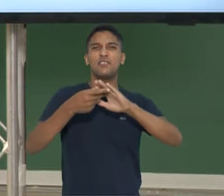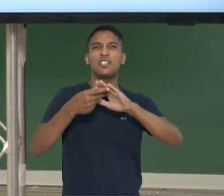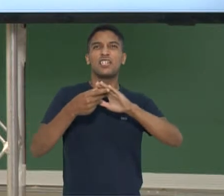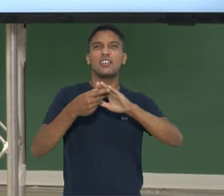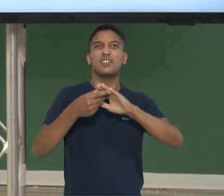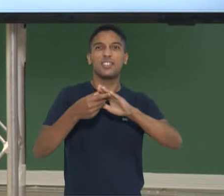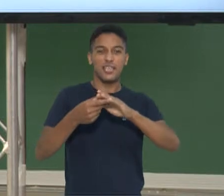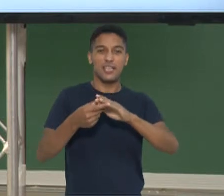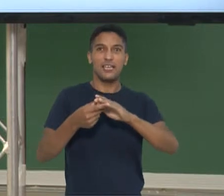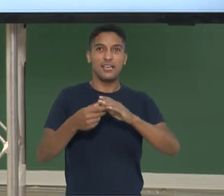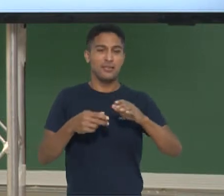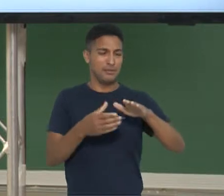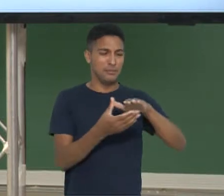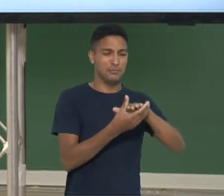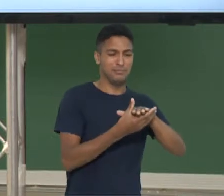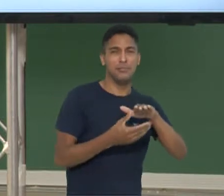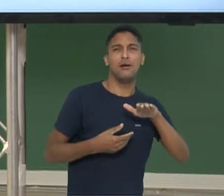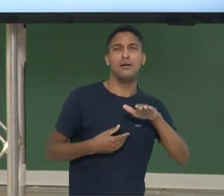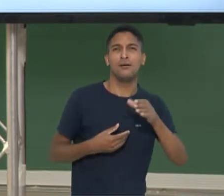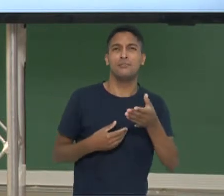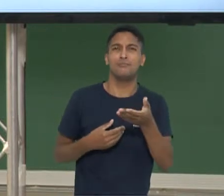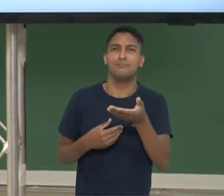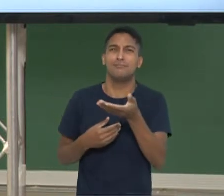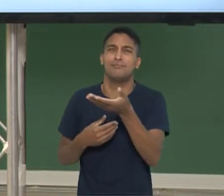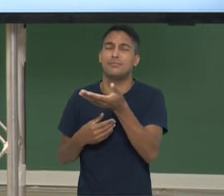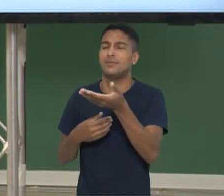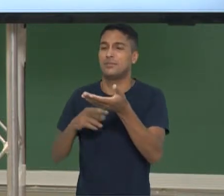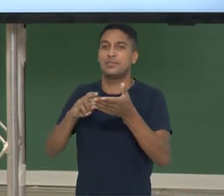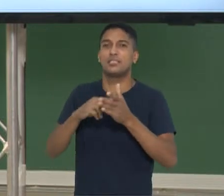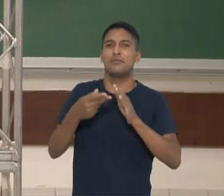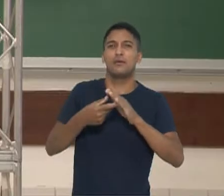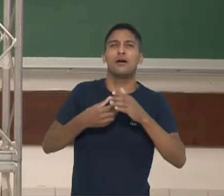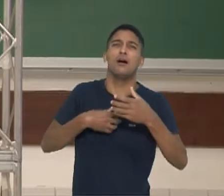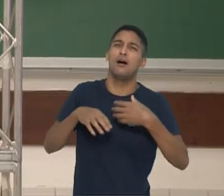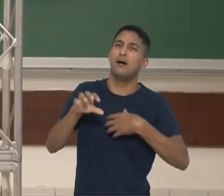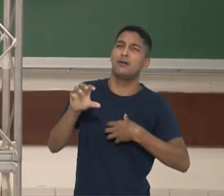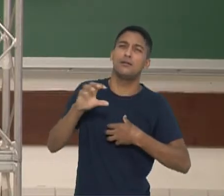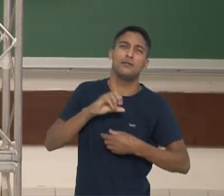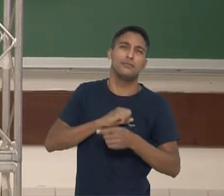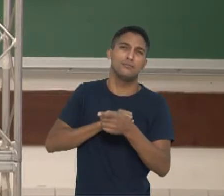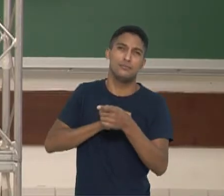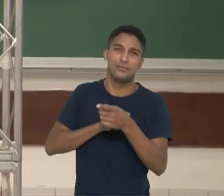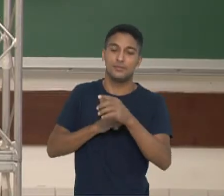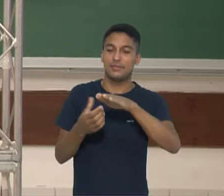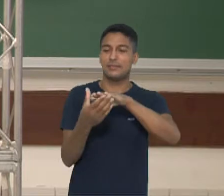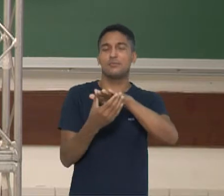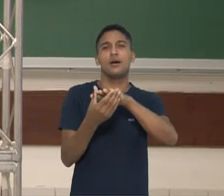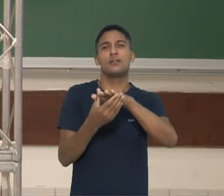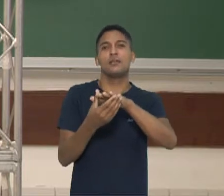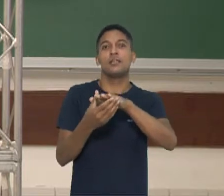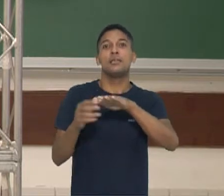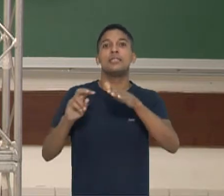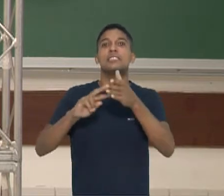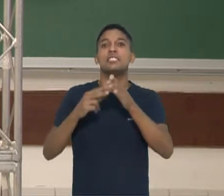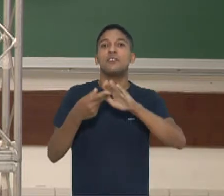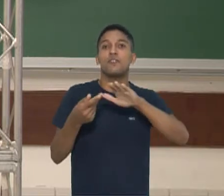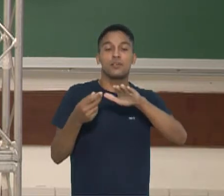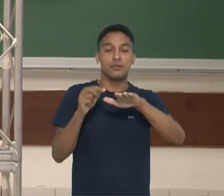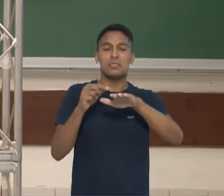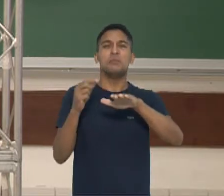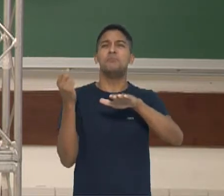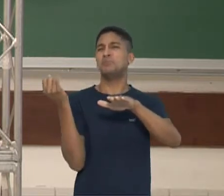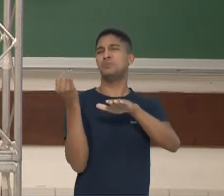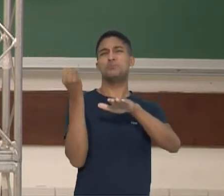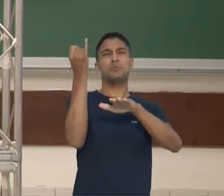saiba que você vai levar um pedaço de mim, geralmente é porque eu estou falando de algo que tem um valor inestimável. E por isso que a